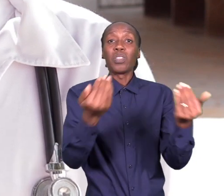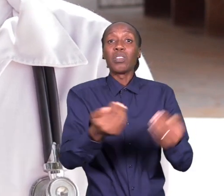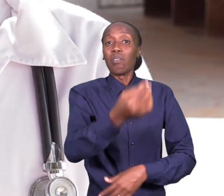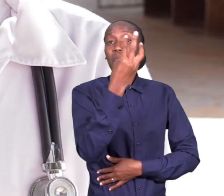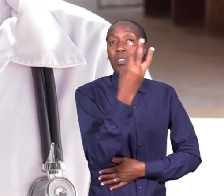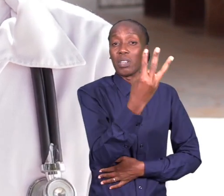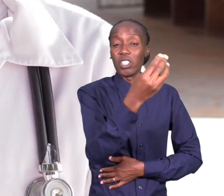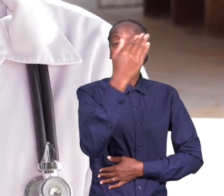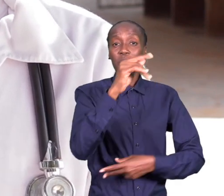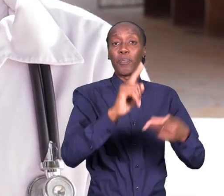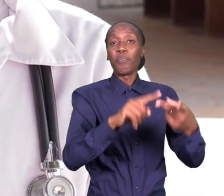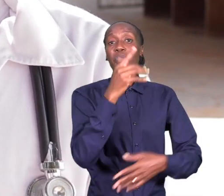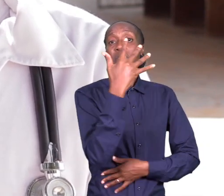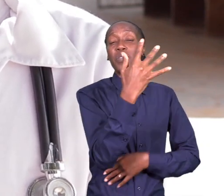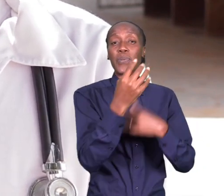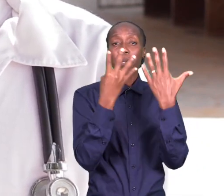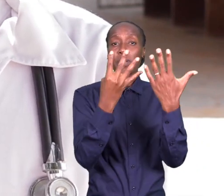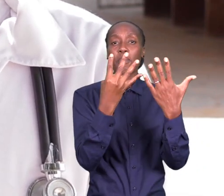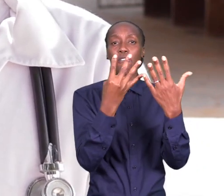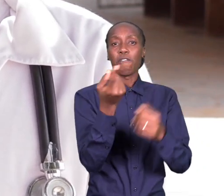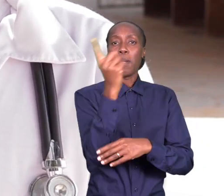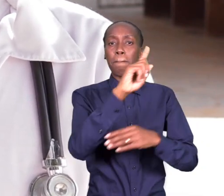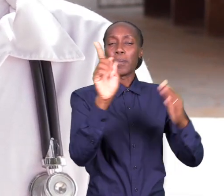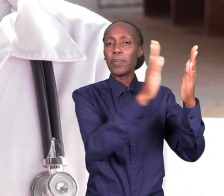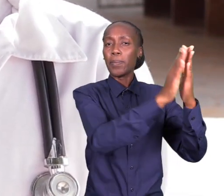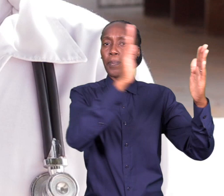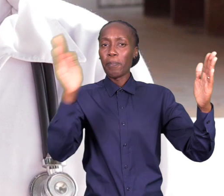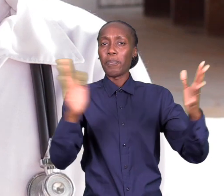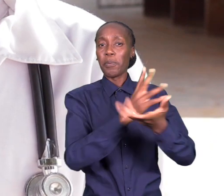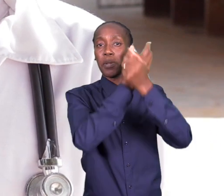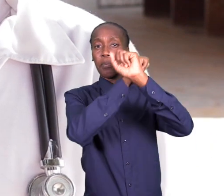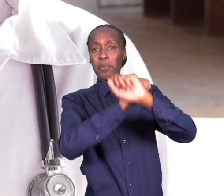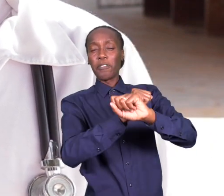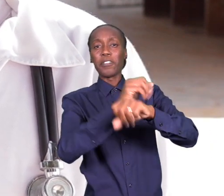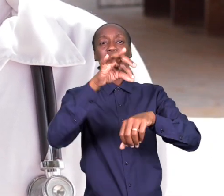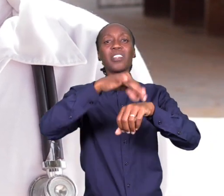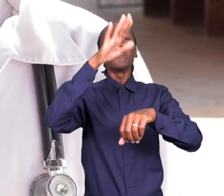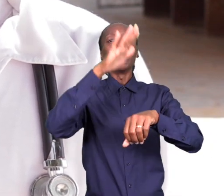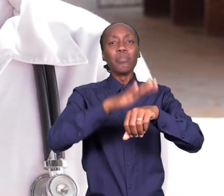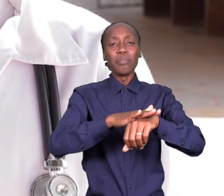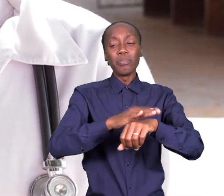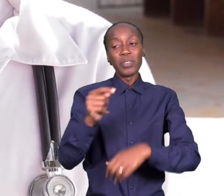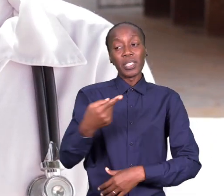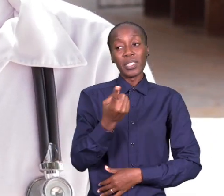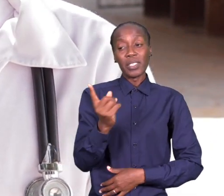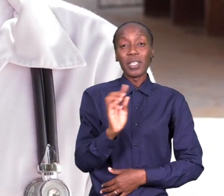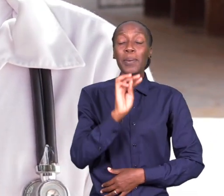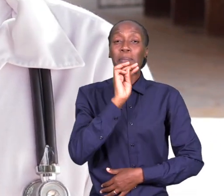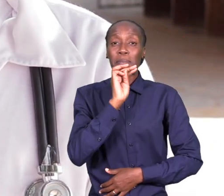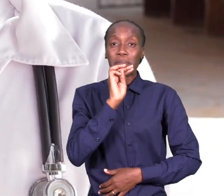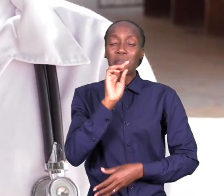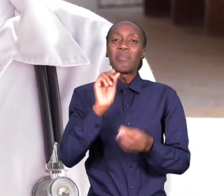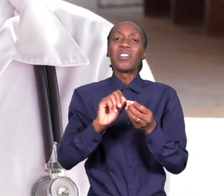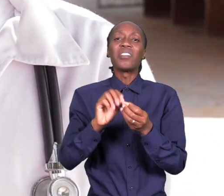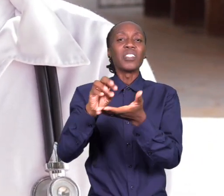3 a 59 meses para a prevenção da malária. Então, as mães que estejam lá vão receber nossas